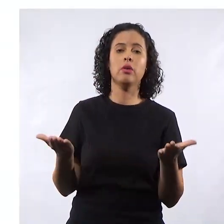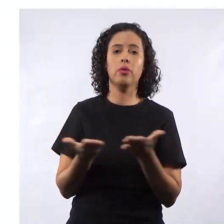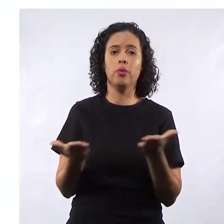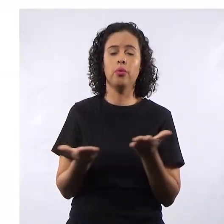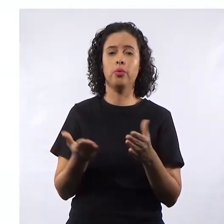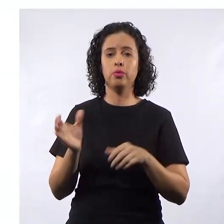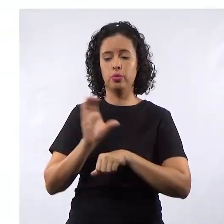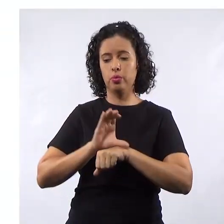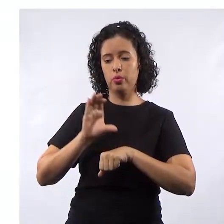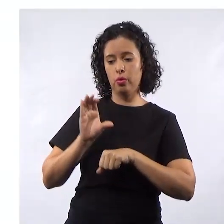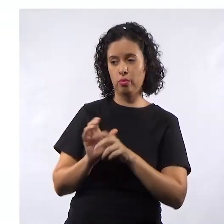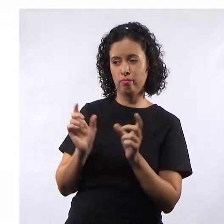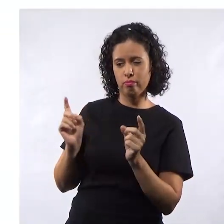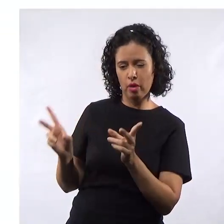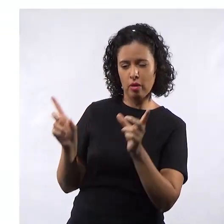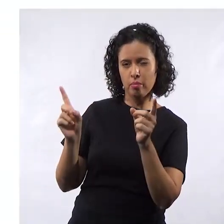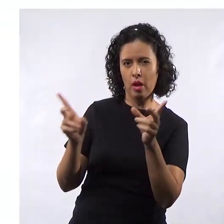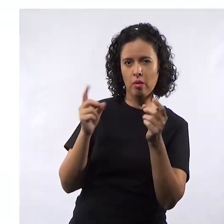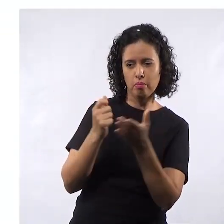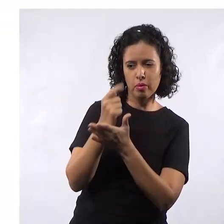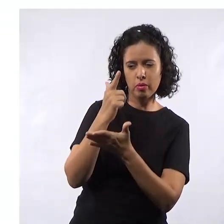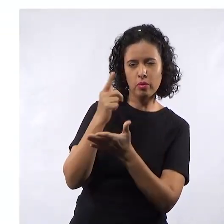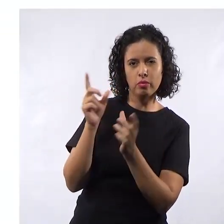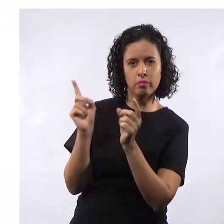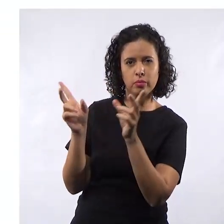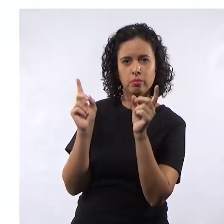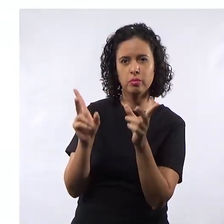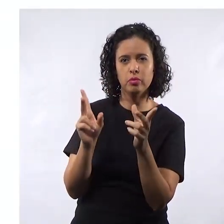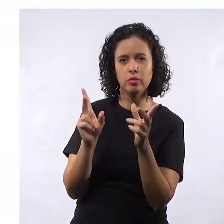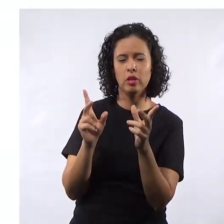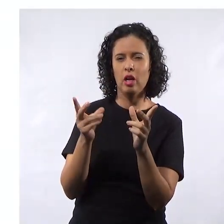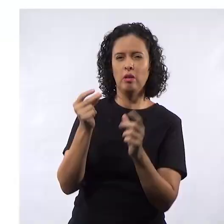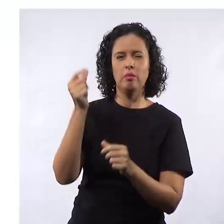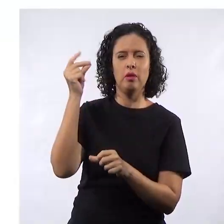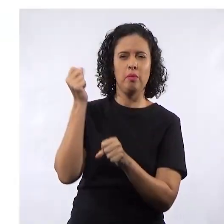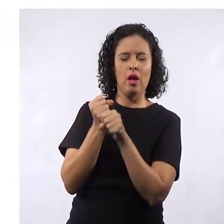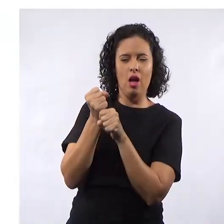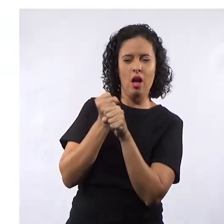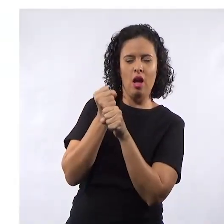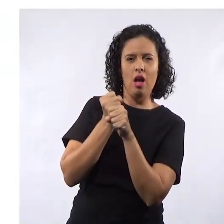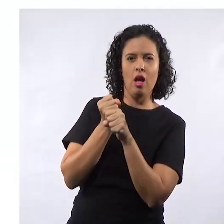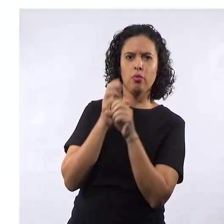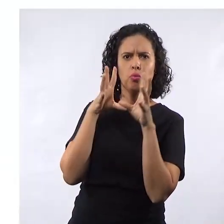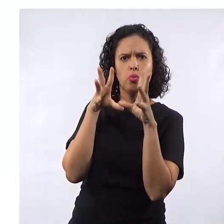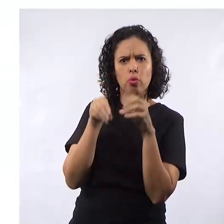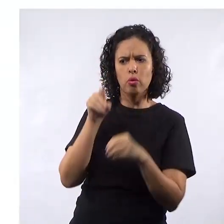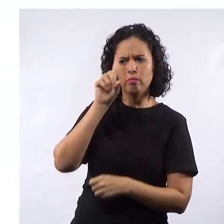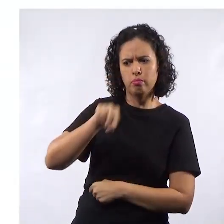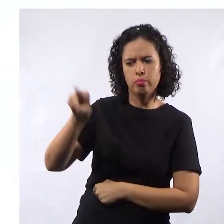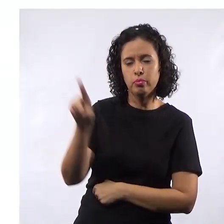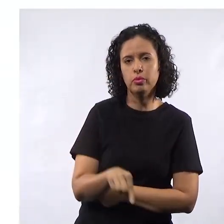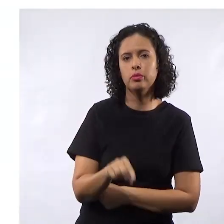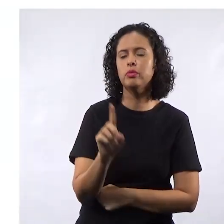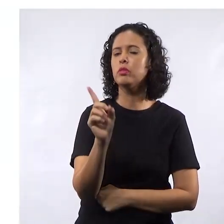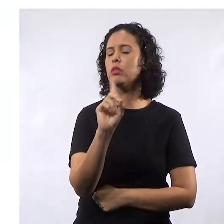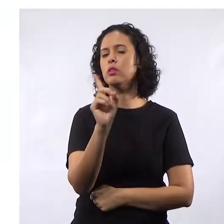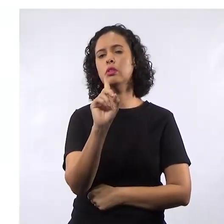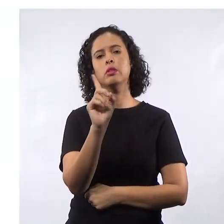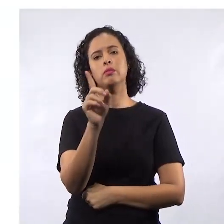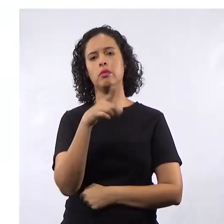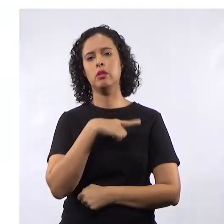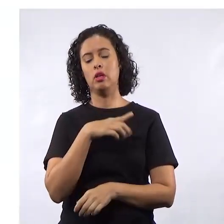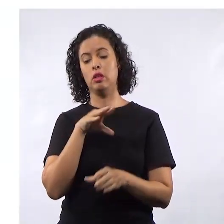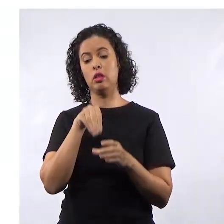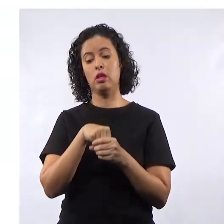nosso Código Comercial, que é muito antigo, ele não foi completamente revogado, né? Então, ainda existe, dentro